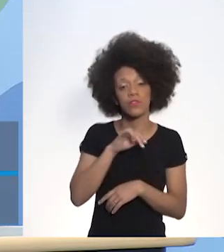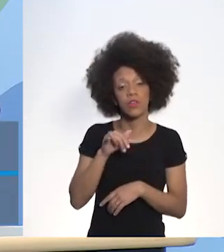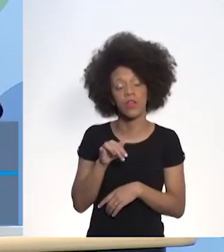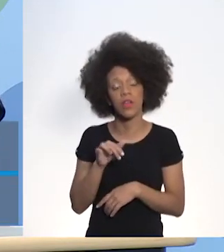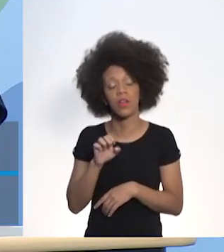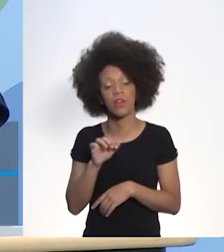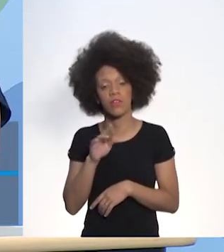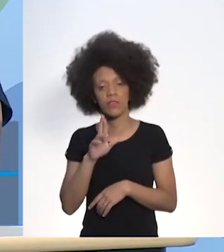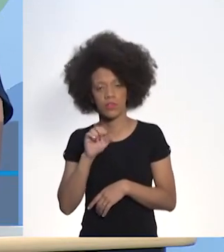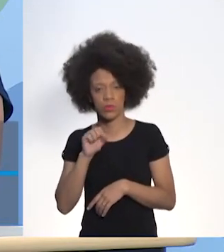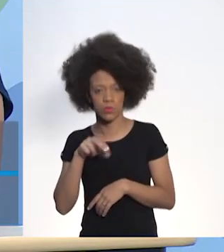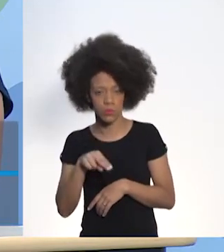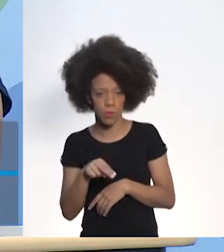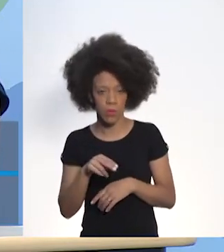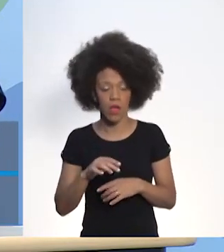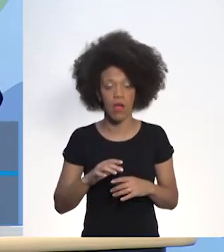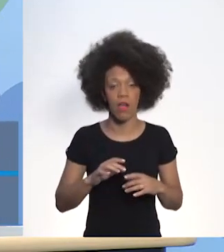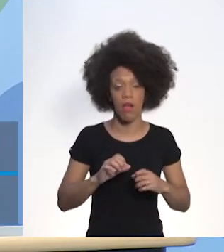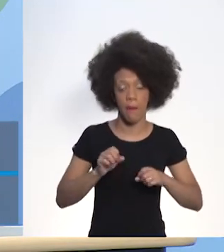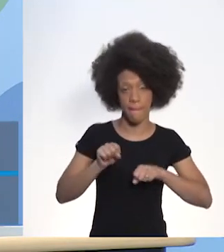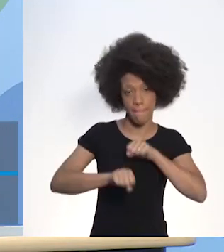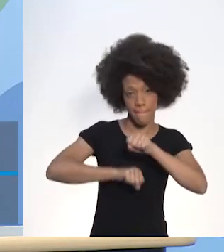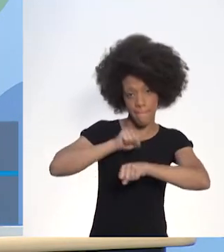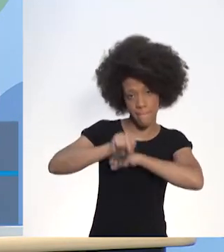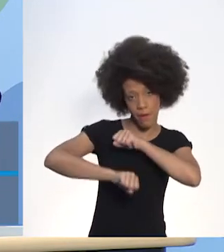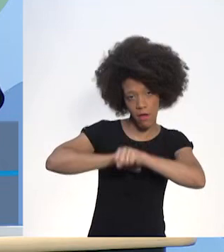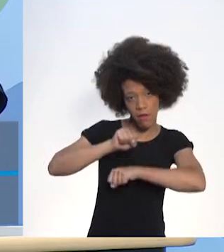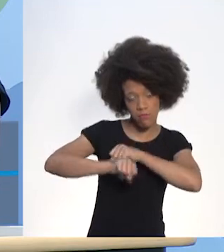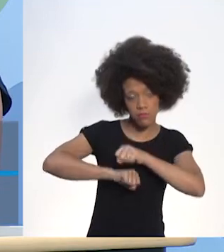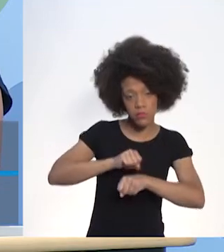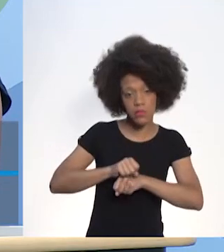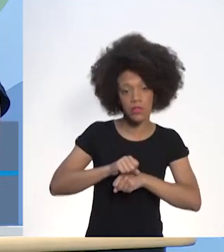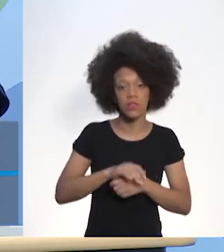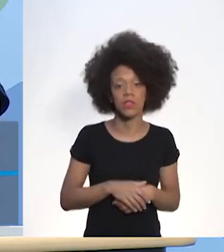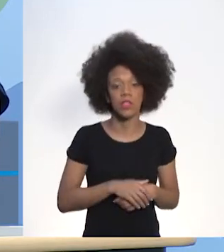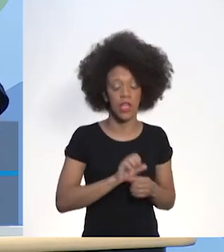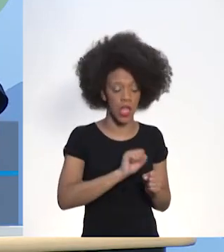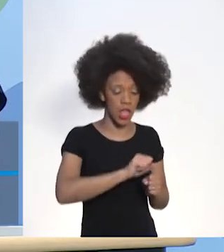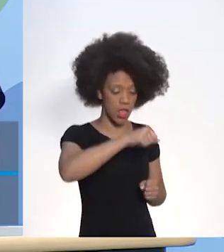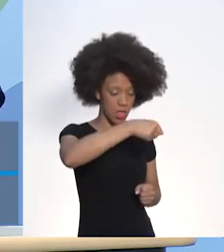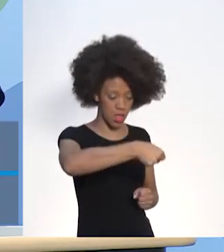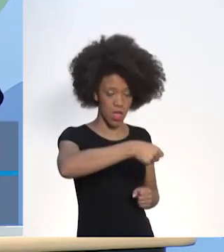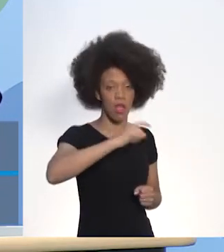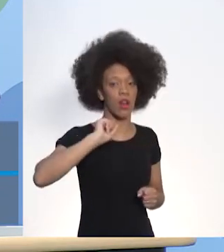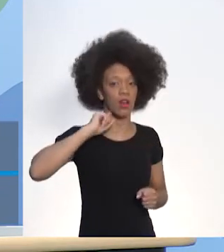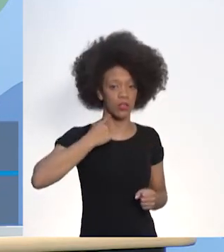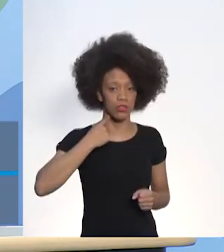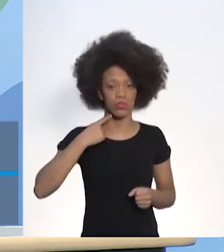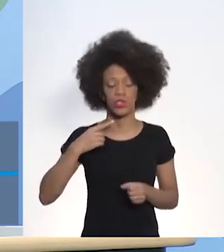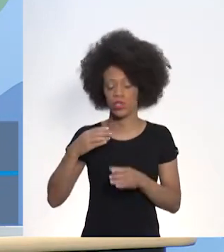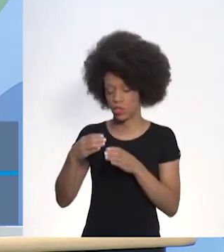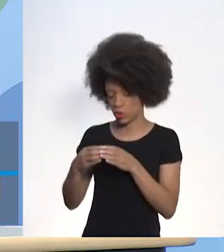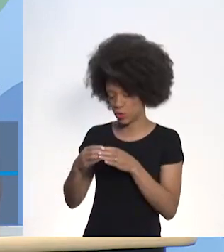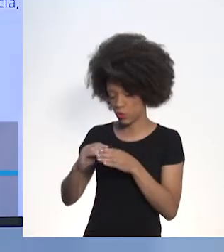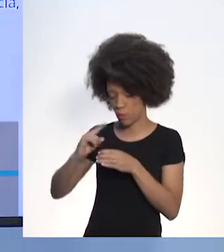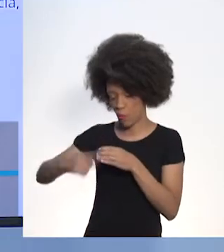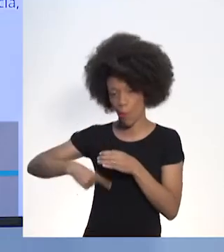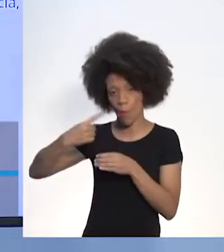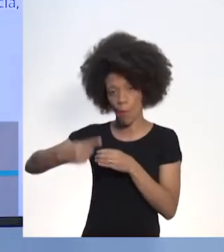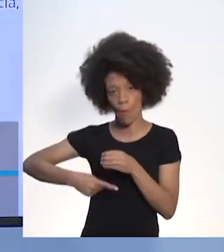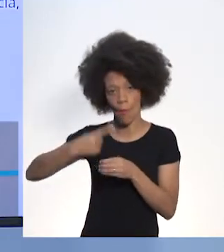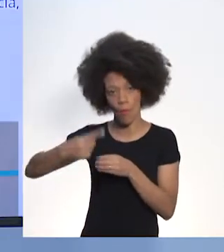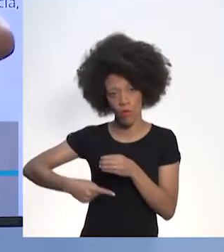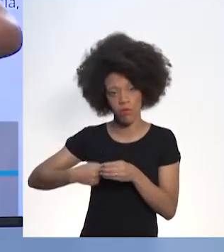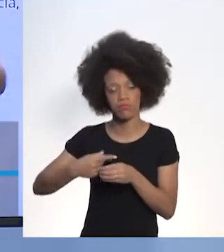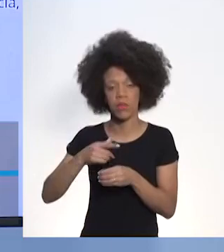da bike, Olha aí. tampa do lixo Show. e rolo de papel. Boa, Muito gostei. bem. Muito bem, é isso aí,